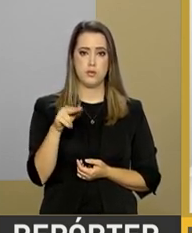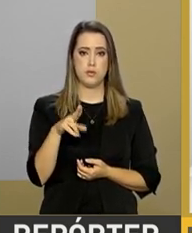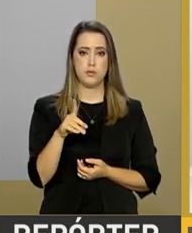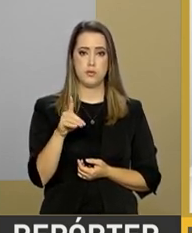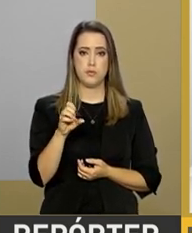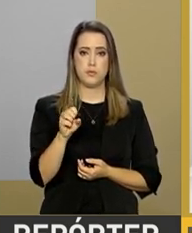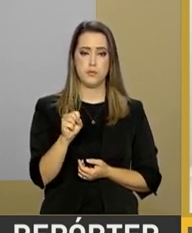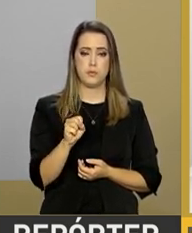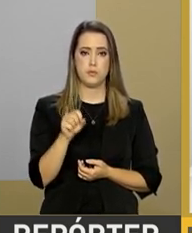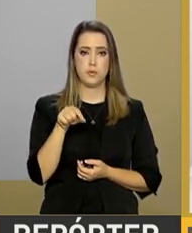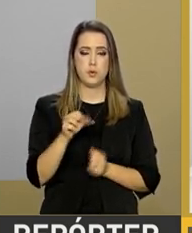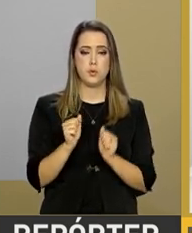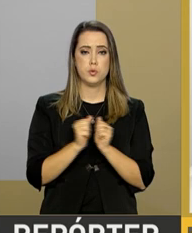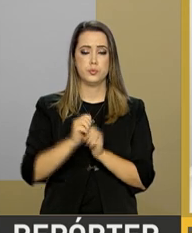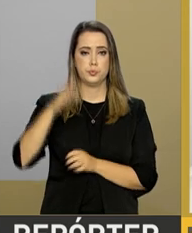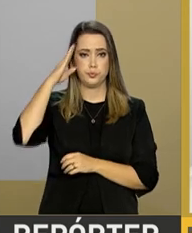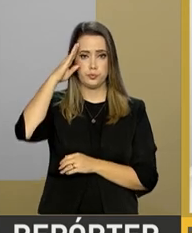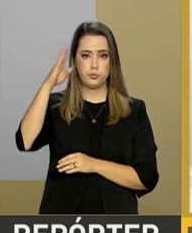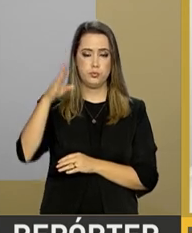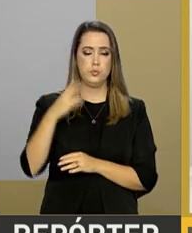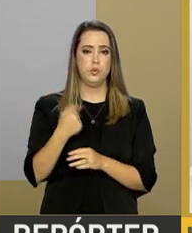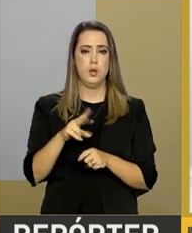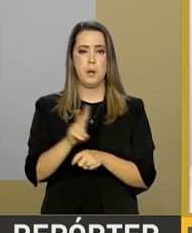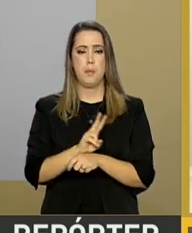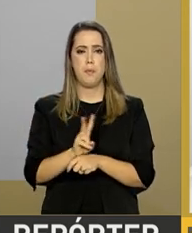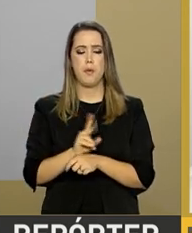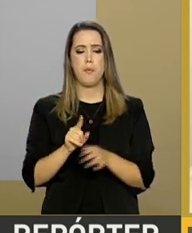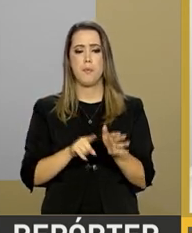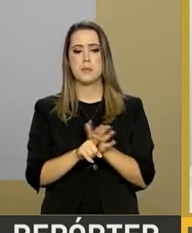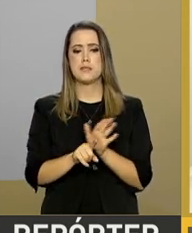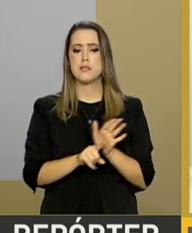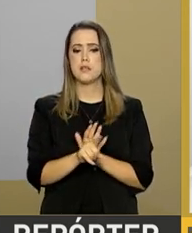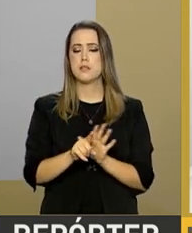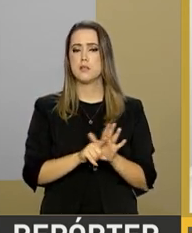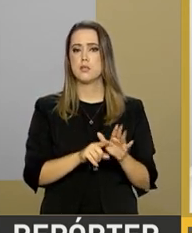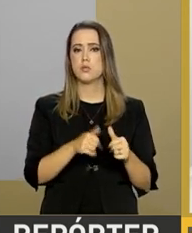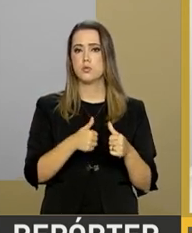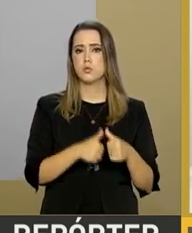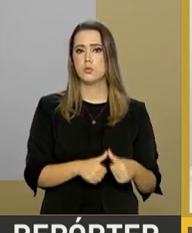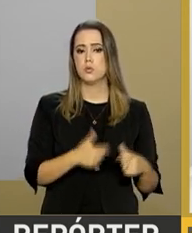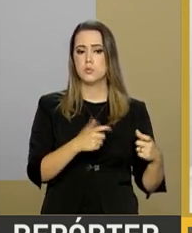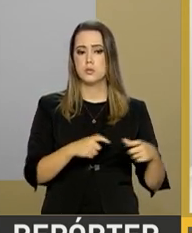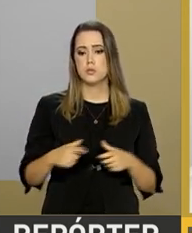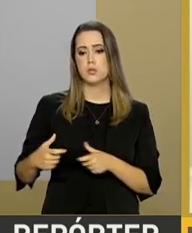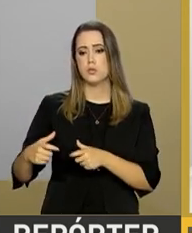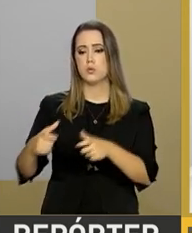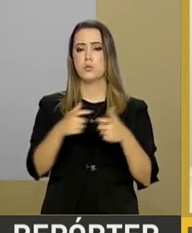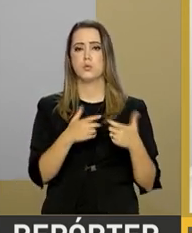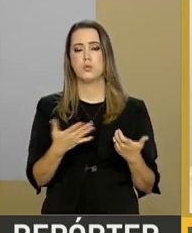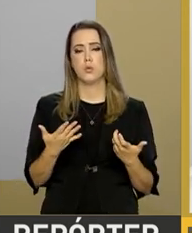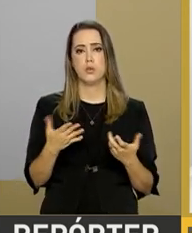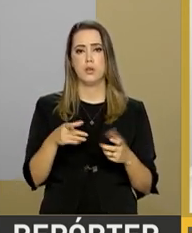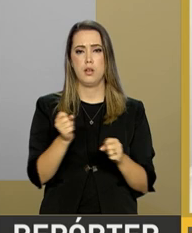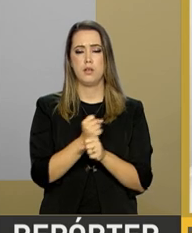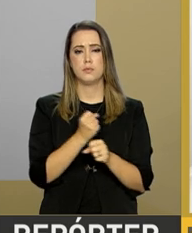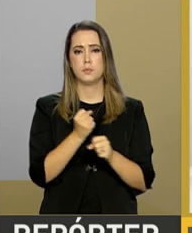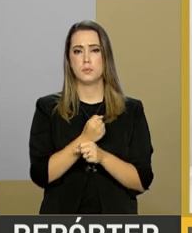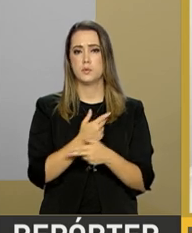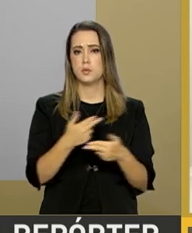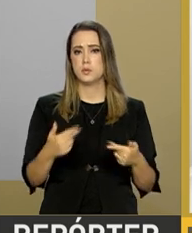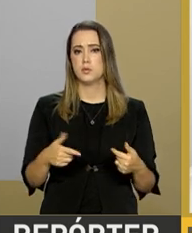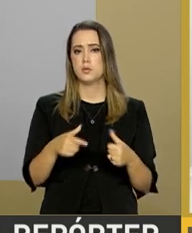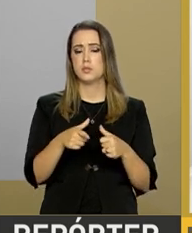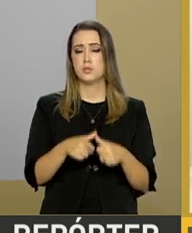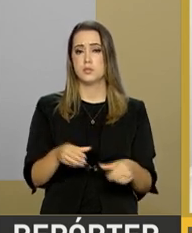colaboração do Exército, é o levantamento das instalações, das condições, da infraestrutura, dos